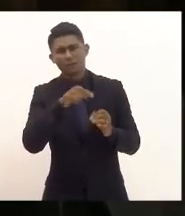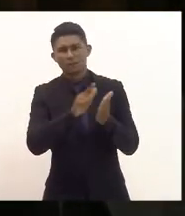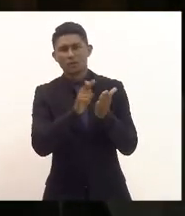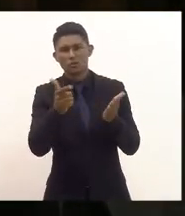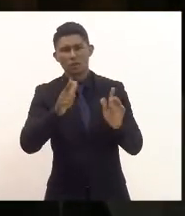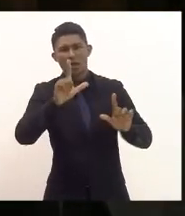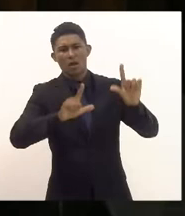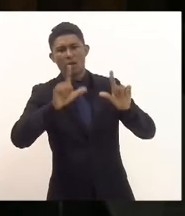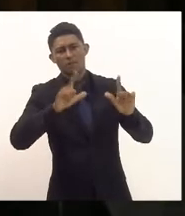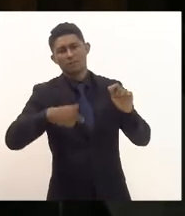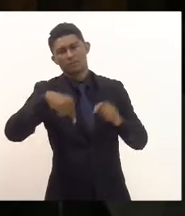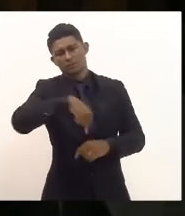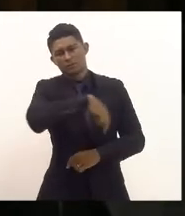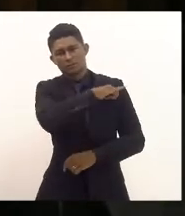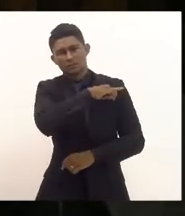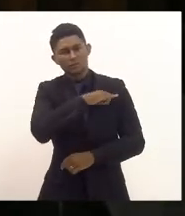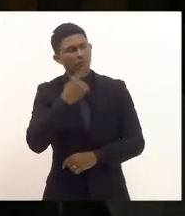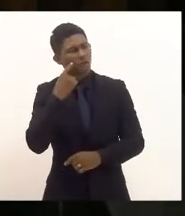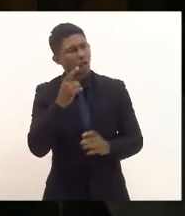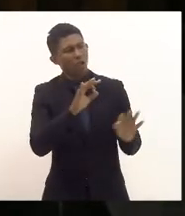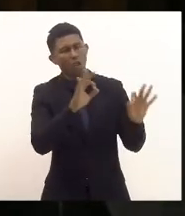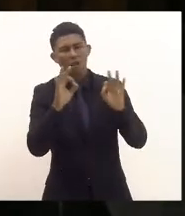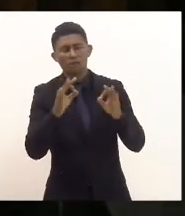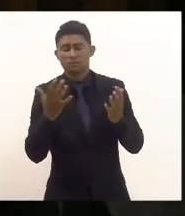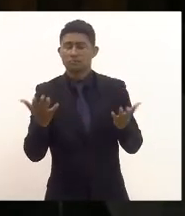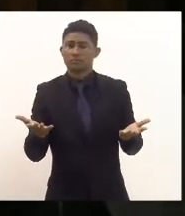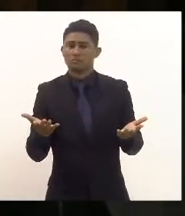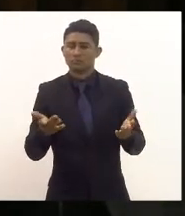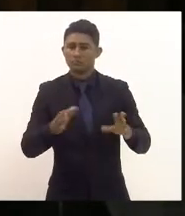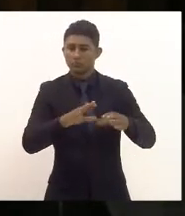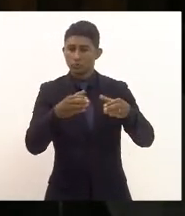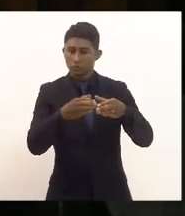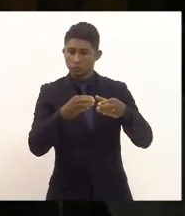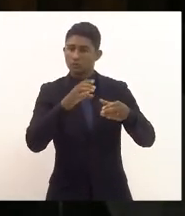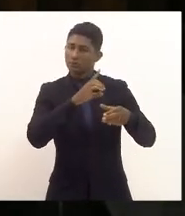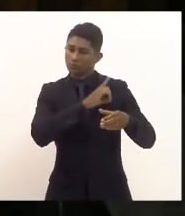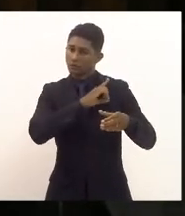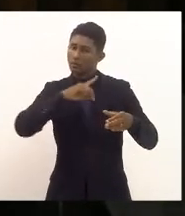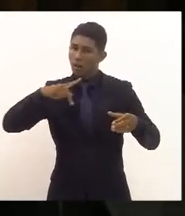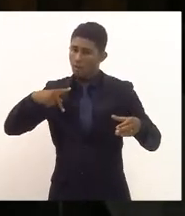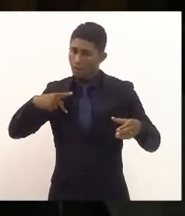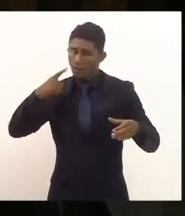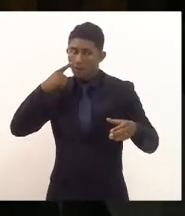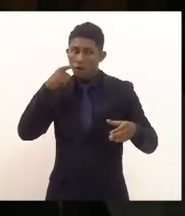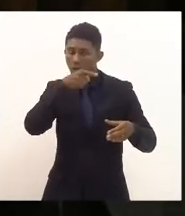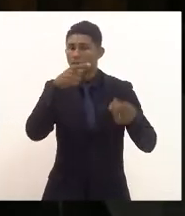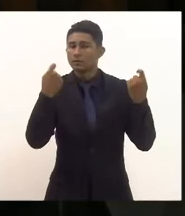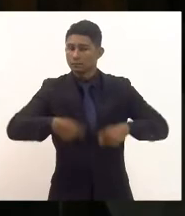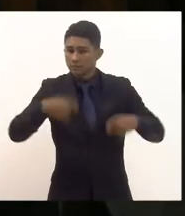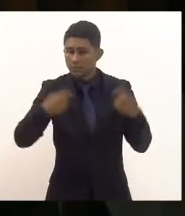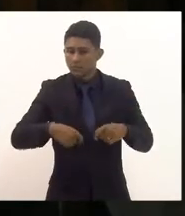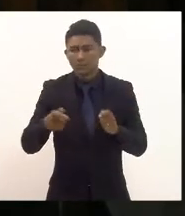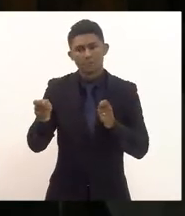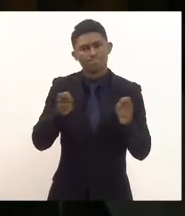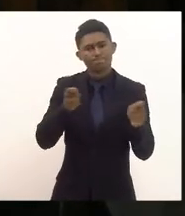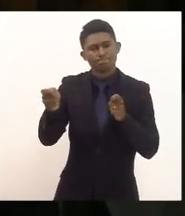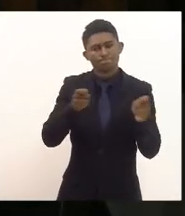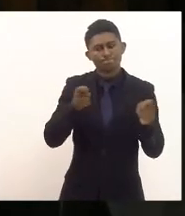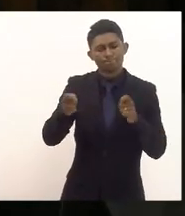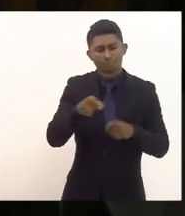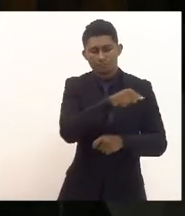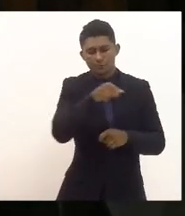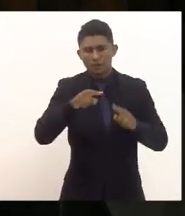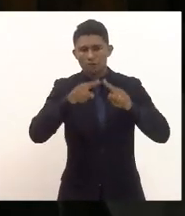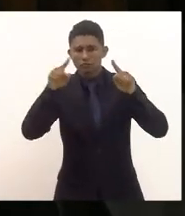Estado do Rio de Janeiro é então que a Defensoria Pública começa a controlar esses membros que